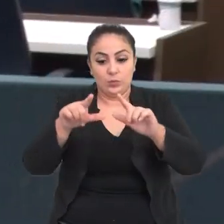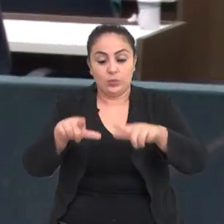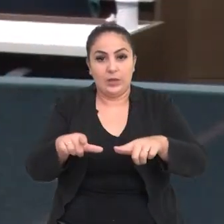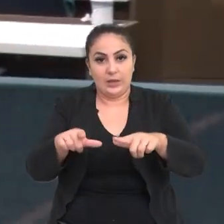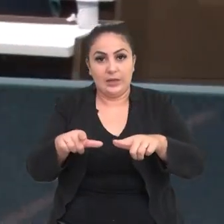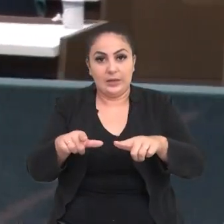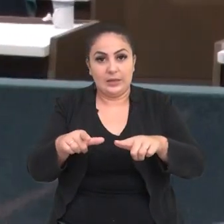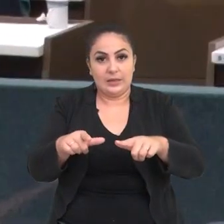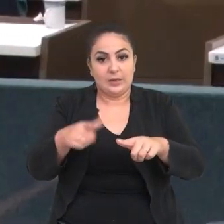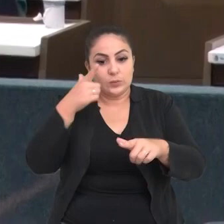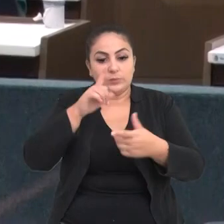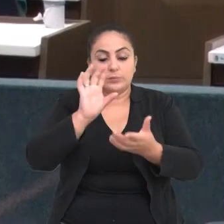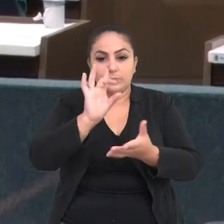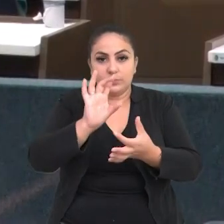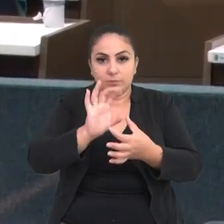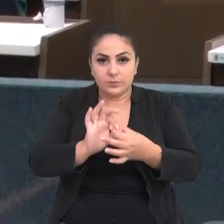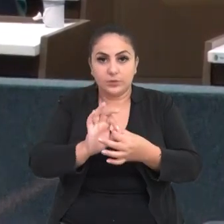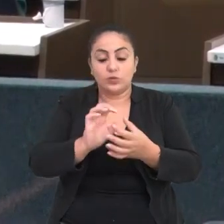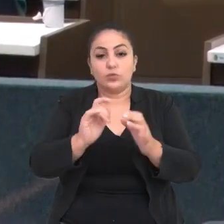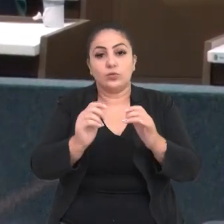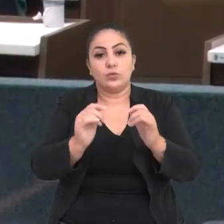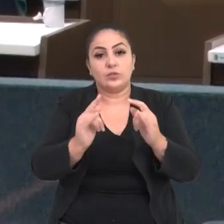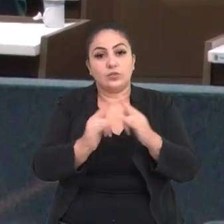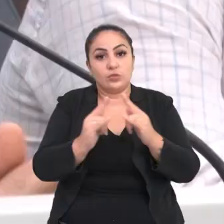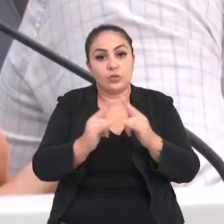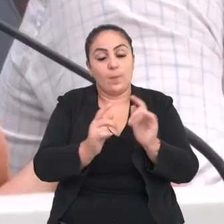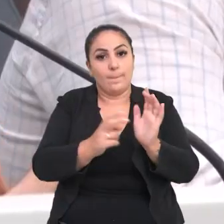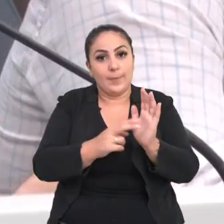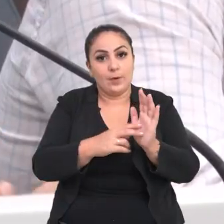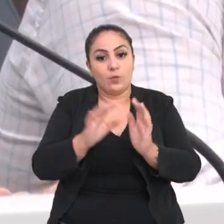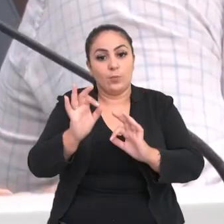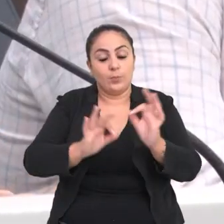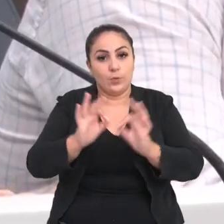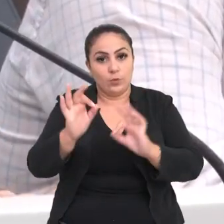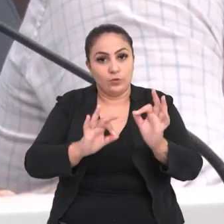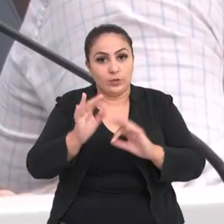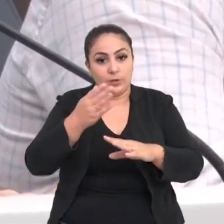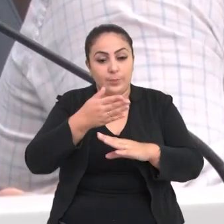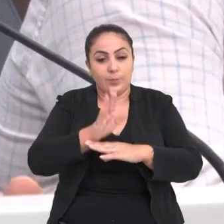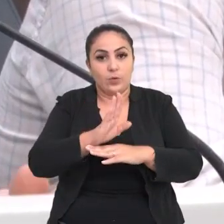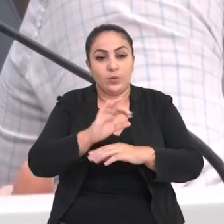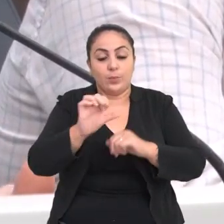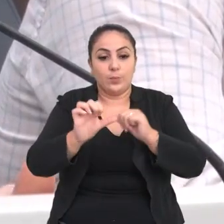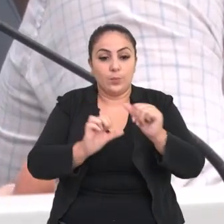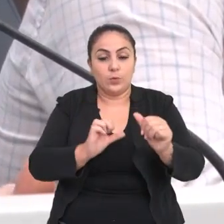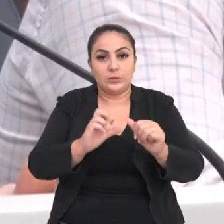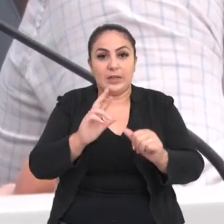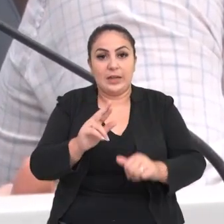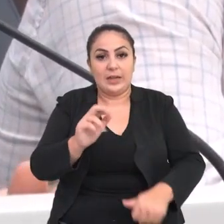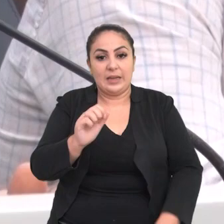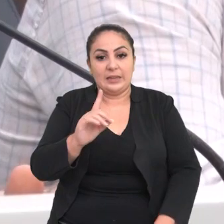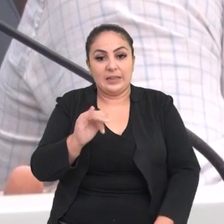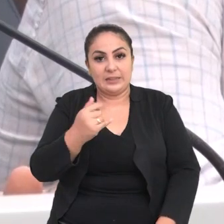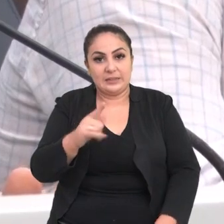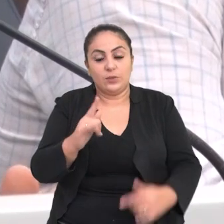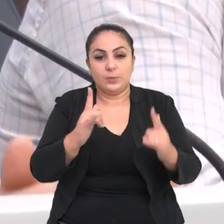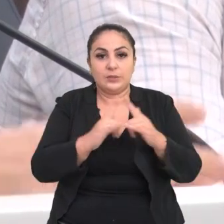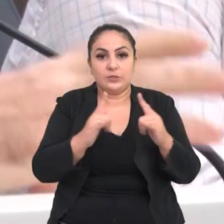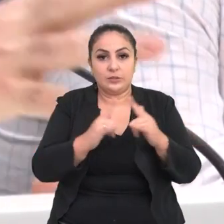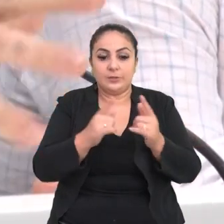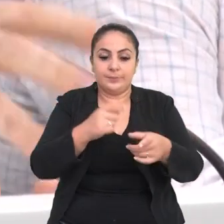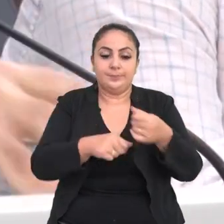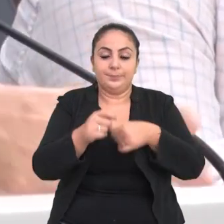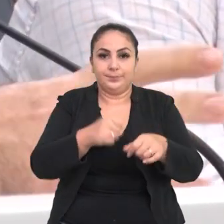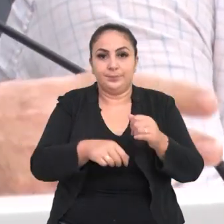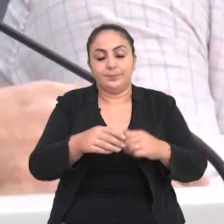garantia hipotecária junto às instituições bancárias. O projeto aprovado altera a redação para